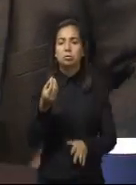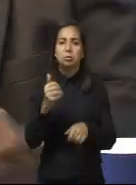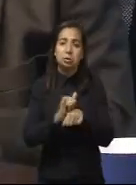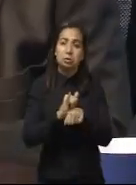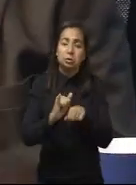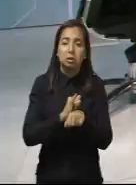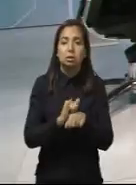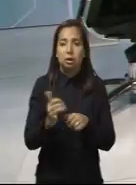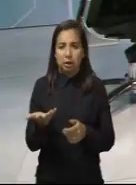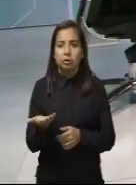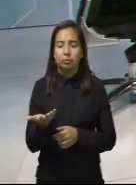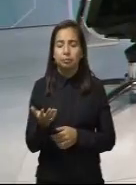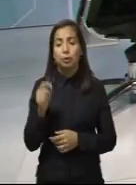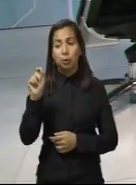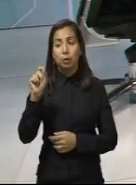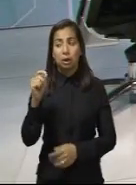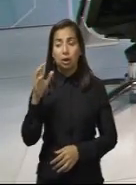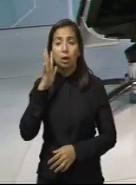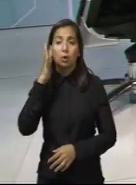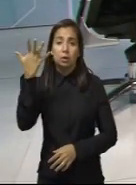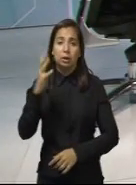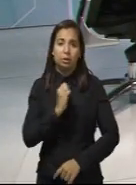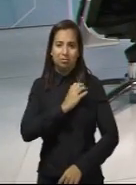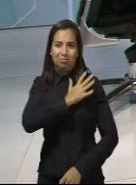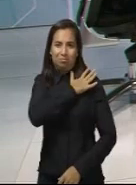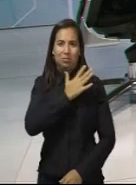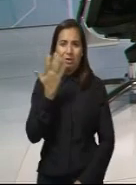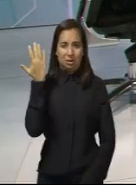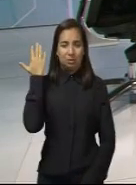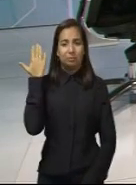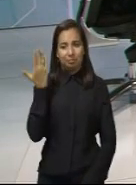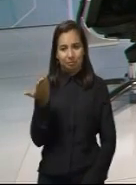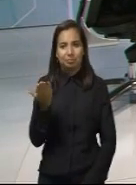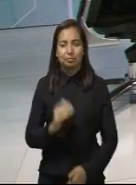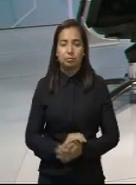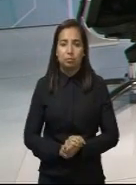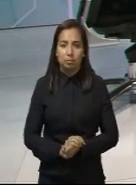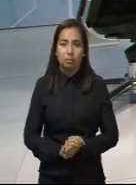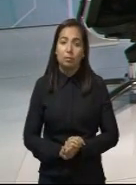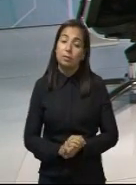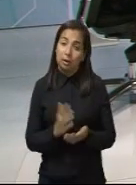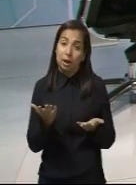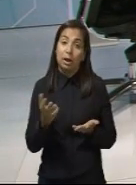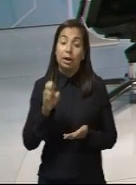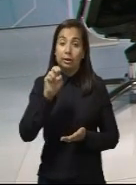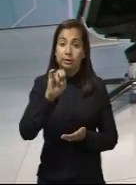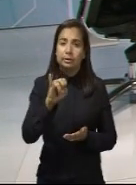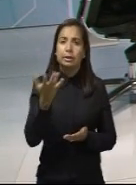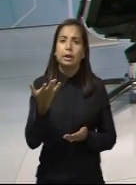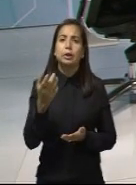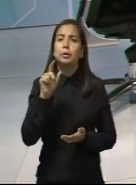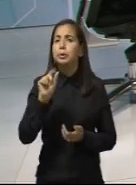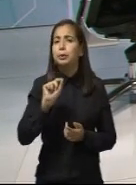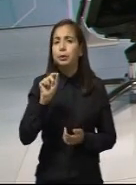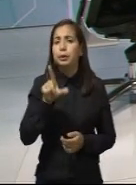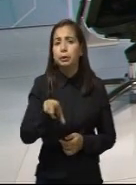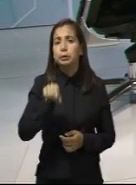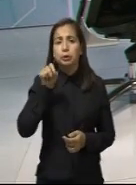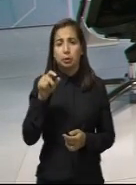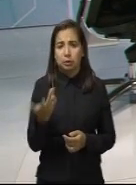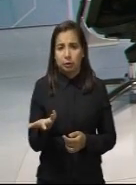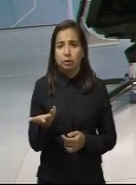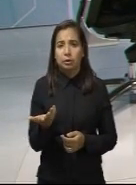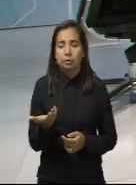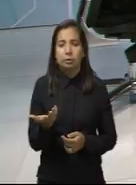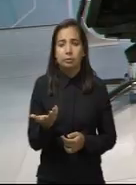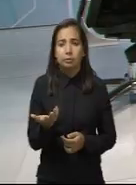que acontece nas ditaduras, a gente conhece. Exatamente. Então é o seguinte, se a gente deixar... Porque, primeiro, qual é o caminho? O caminho é um caminho ou anárquico,